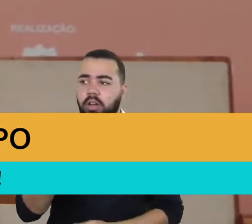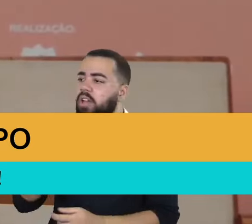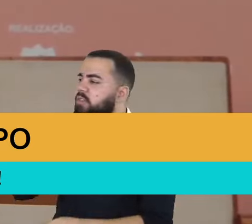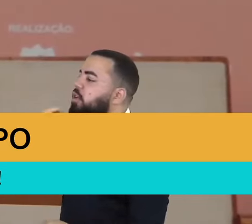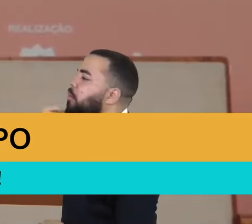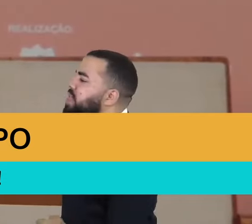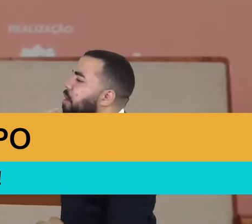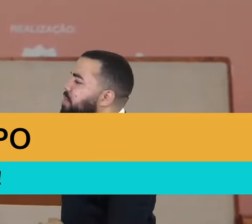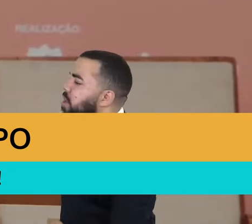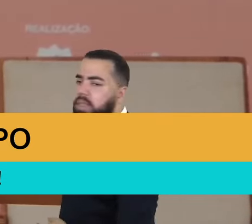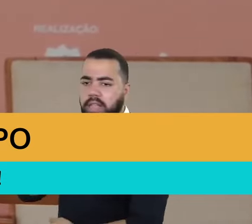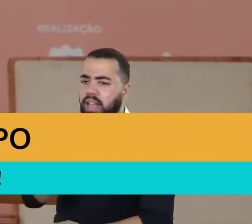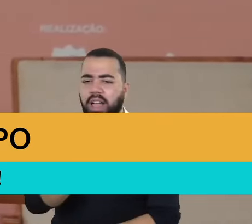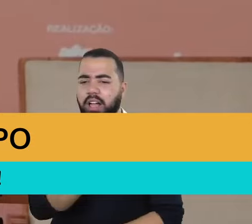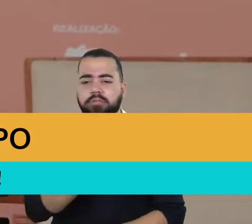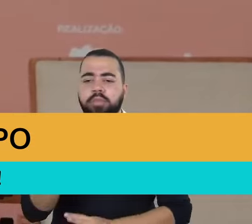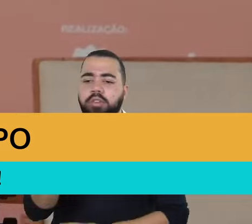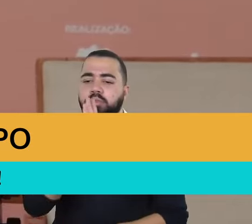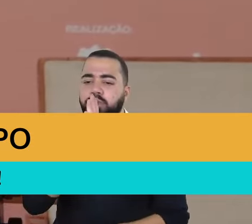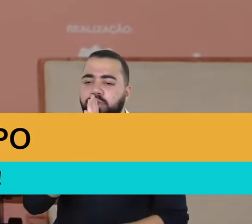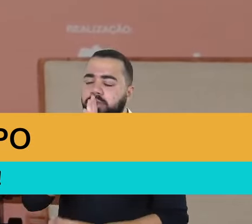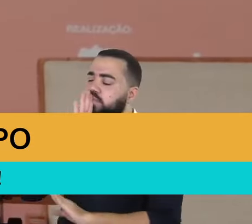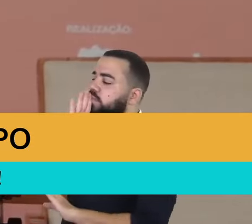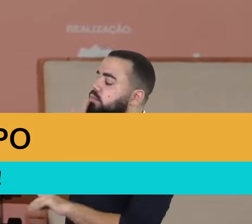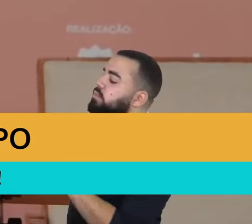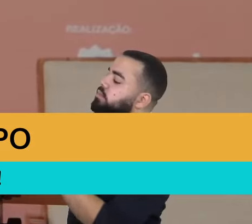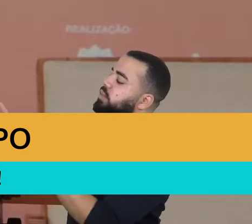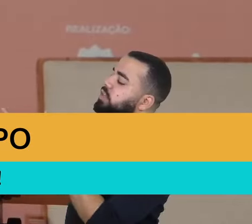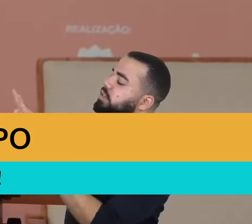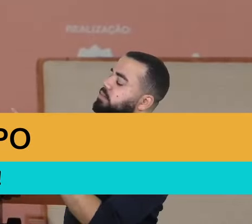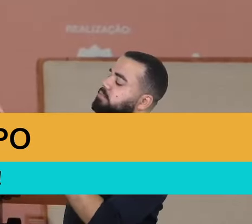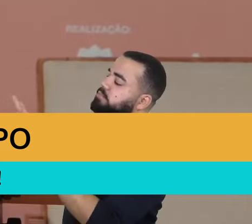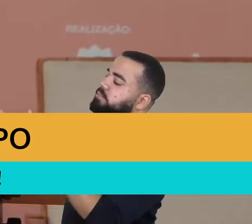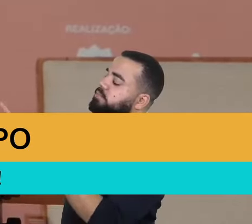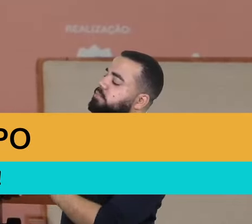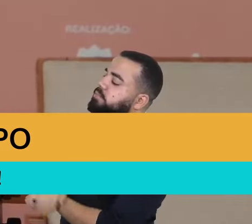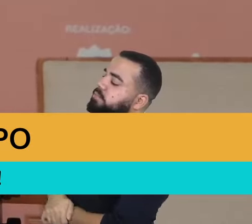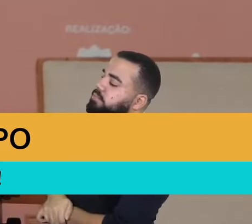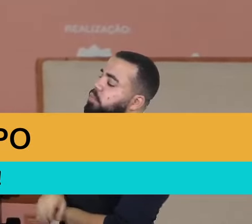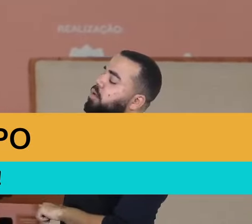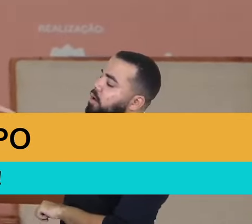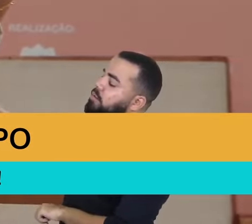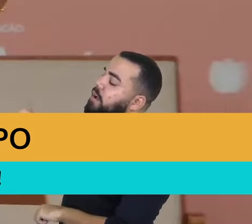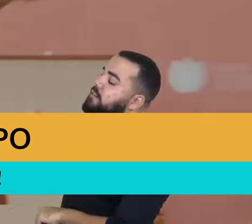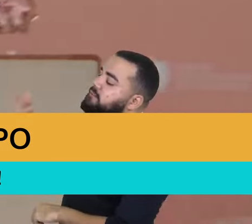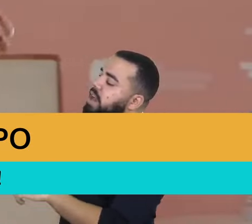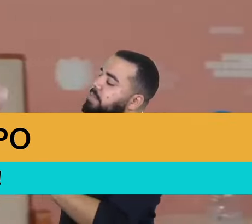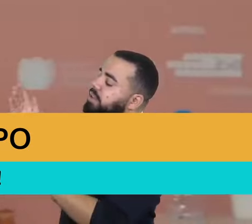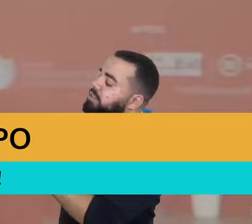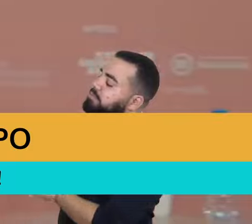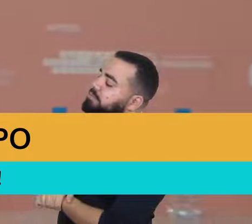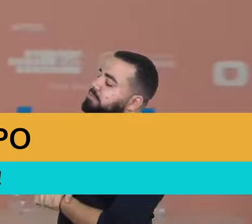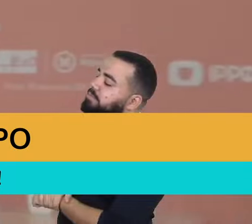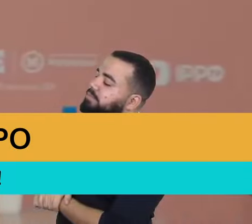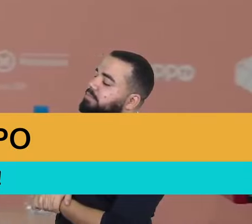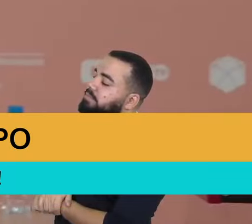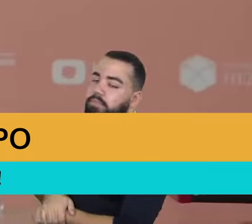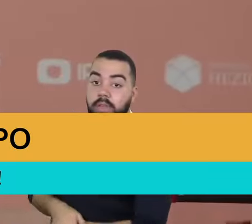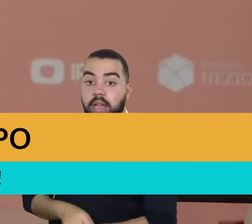Ainda mais autista, que não tem muito quem ouvir, porque a gente mistura tudo. Mistura hiperfoca, a gente começa a falar só do nosso hiperfoca, hiperfoca, hiperfoca, a pessoa só